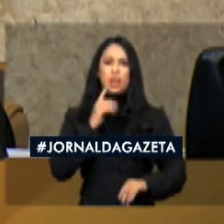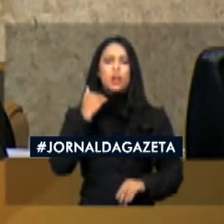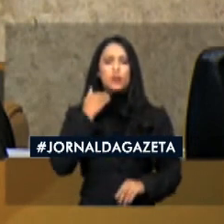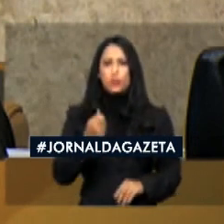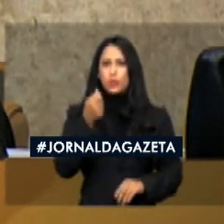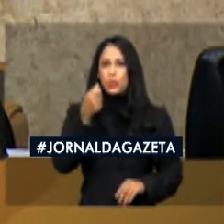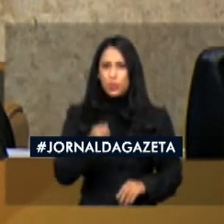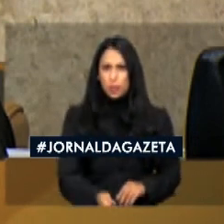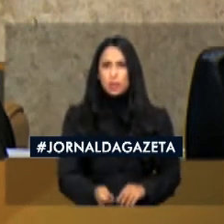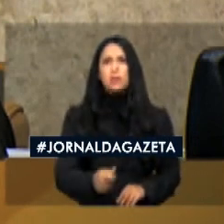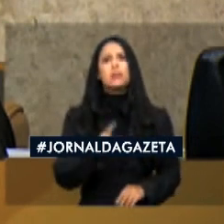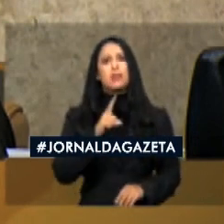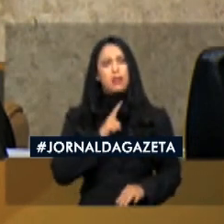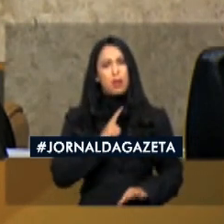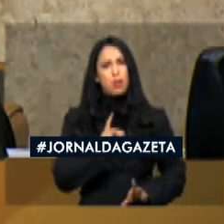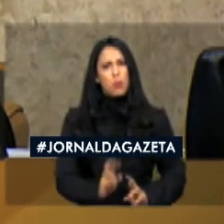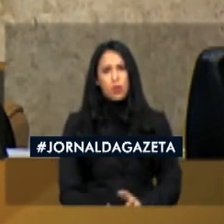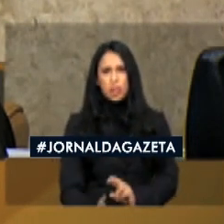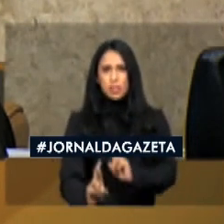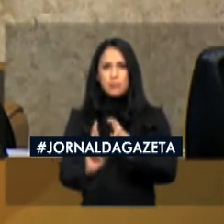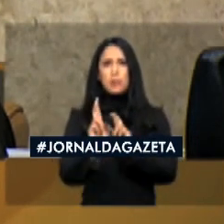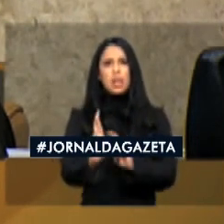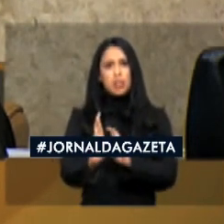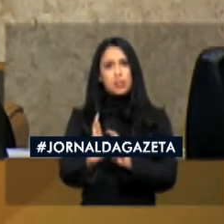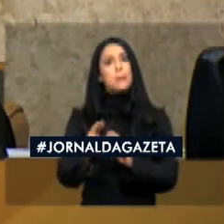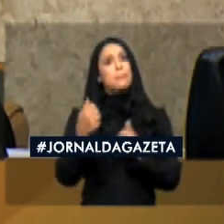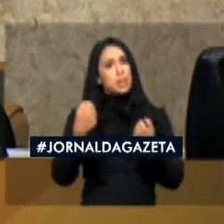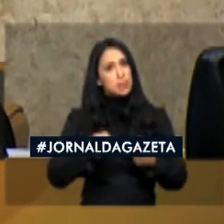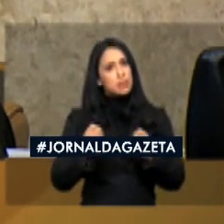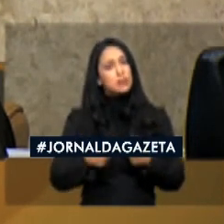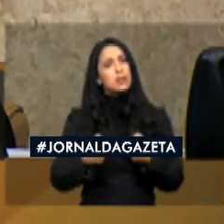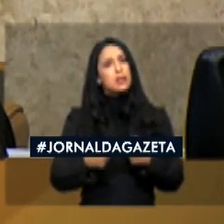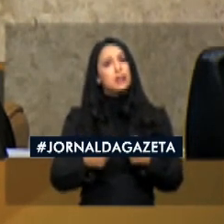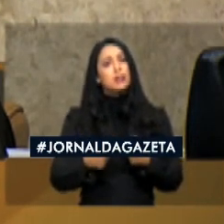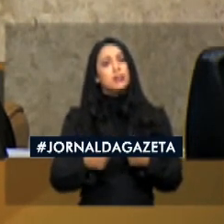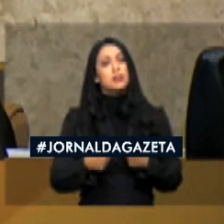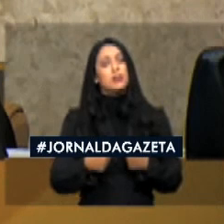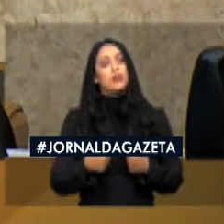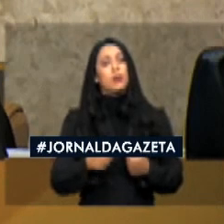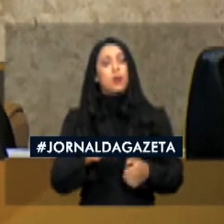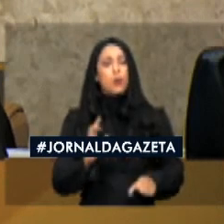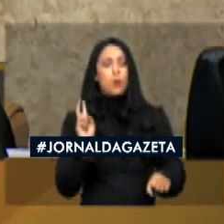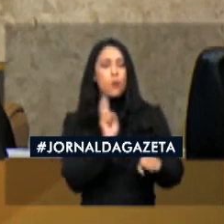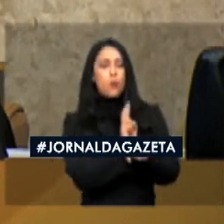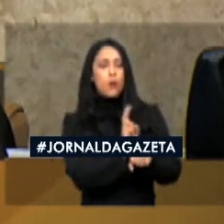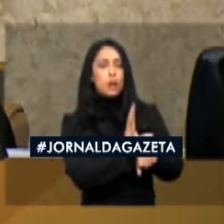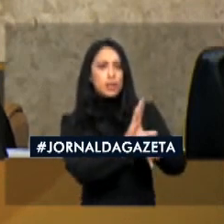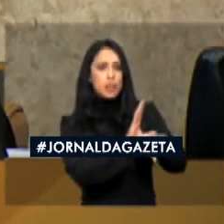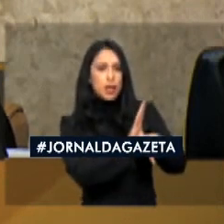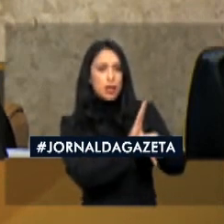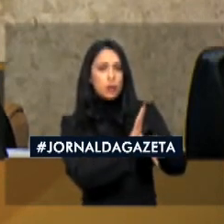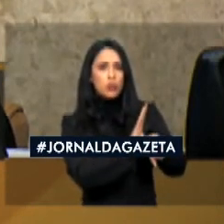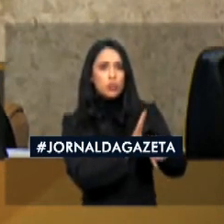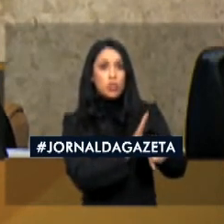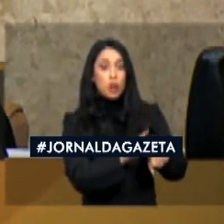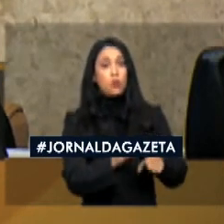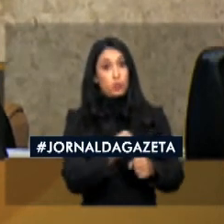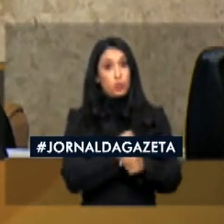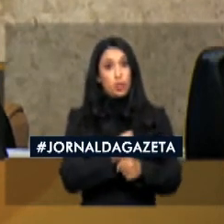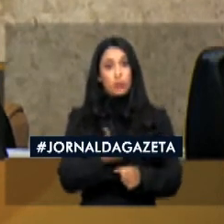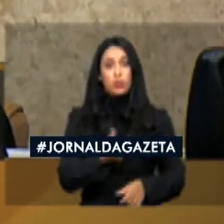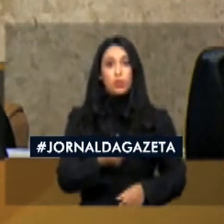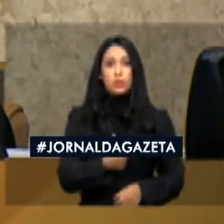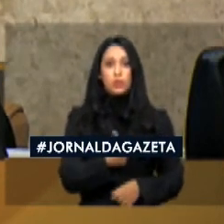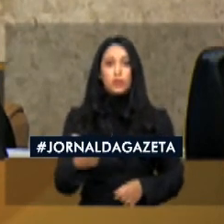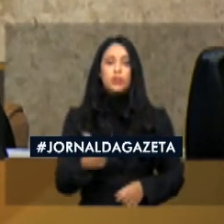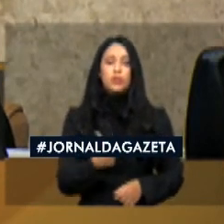sem esperança não guardam a Constituição, a qual, no ano de 2022,